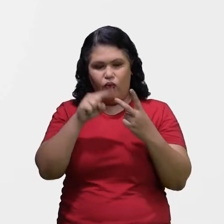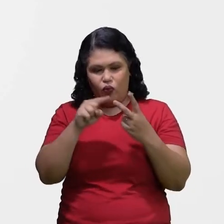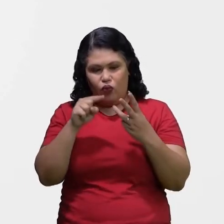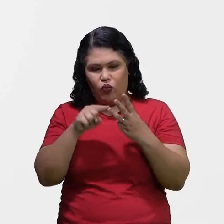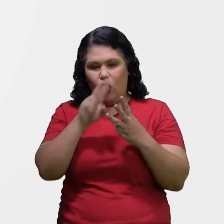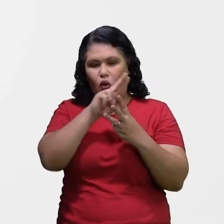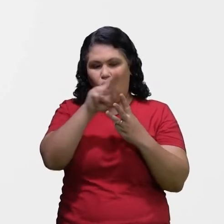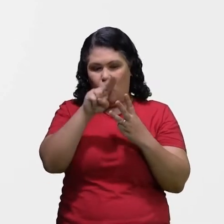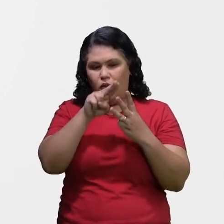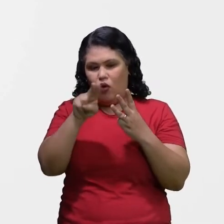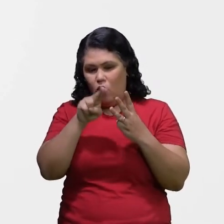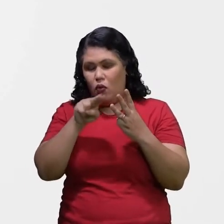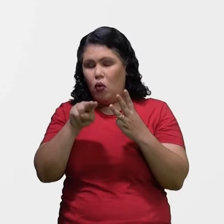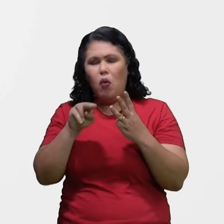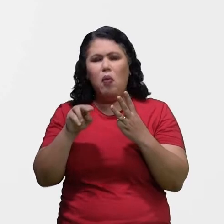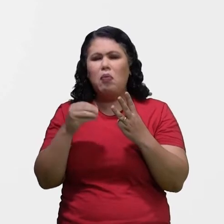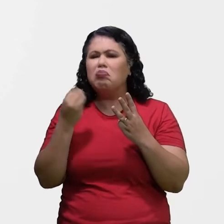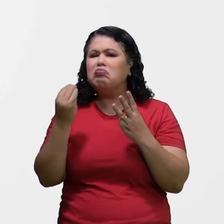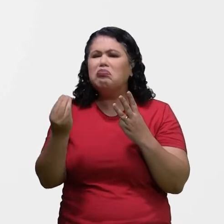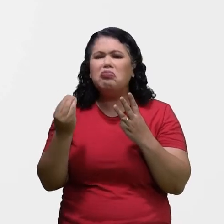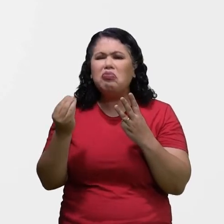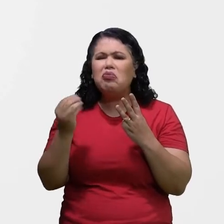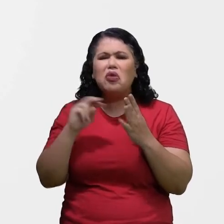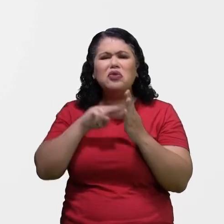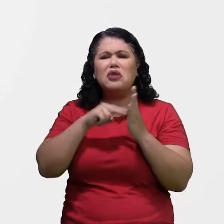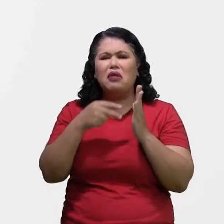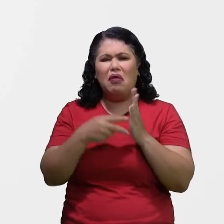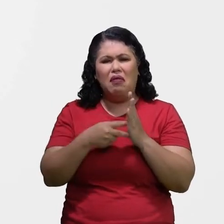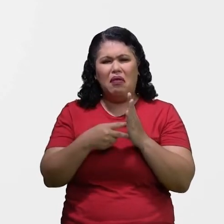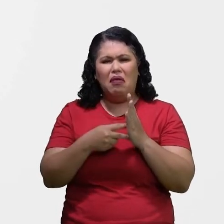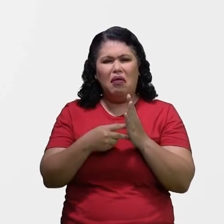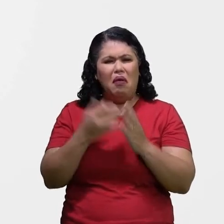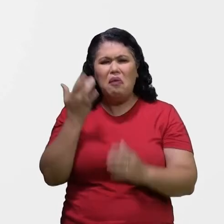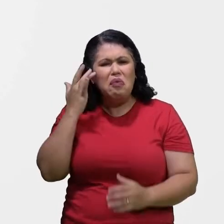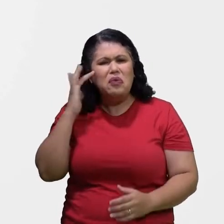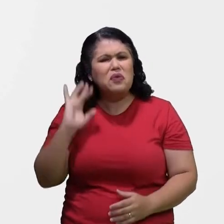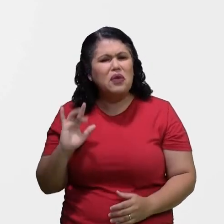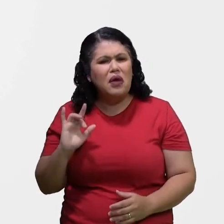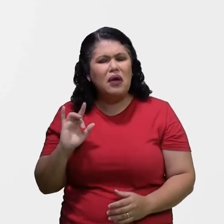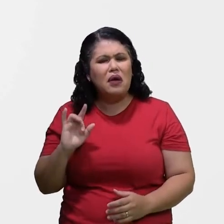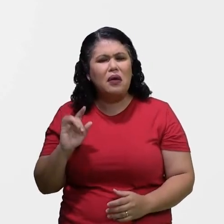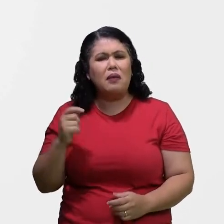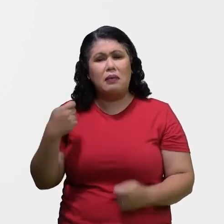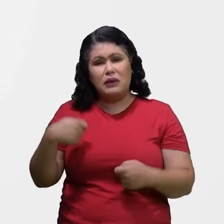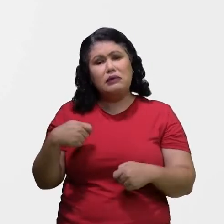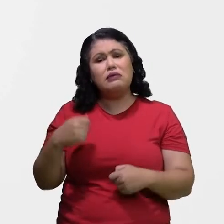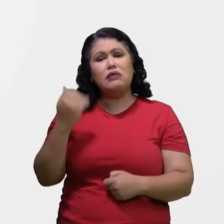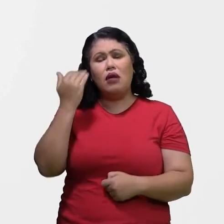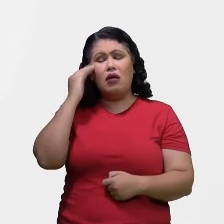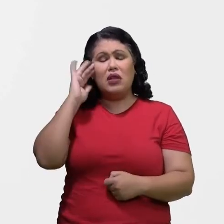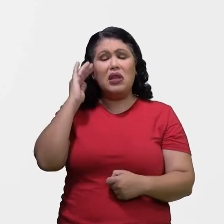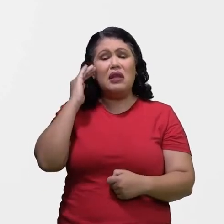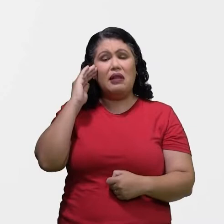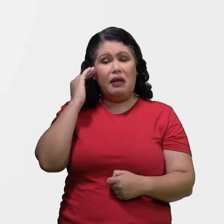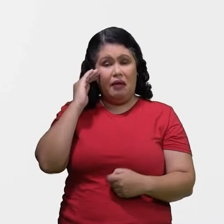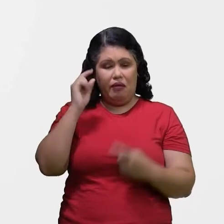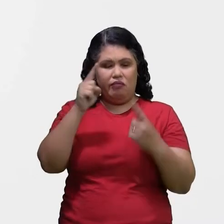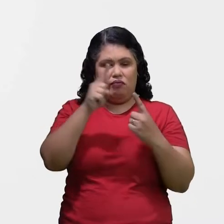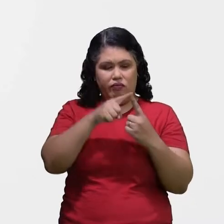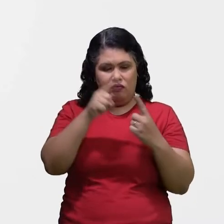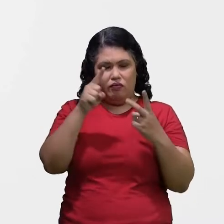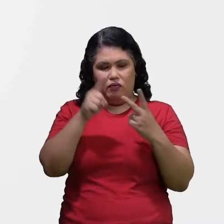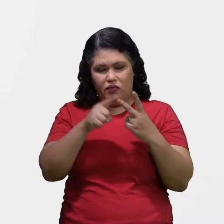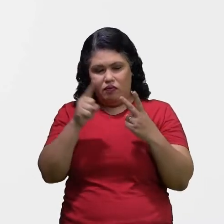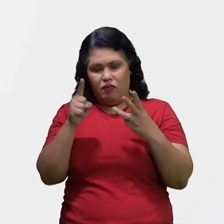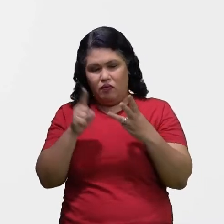eu classifique esses animais, eu preciso também, na parte conceitual, entender por que ele é chamado,